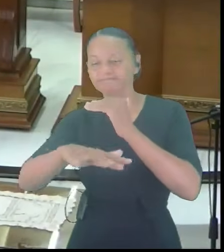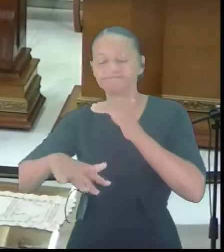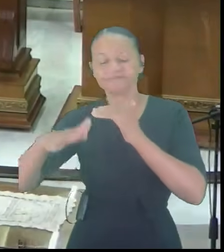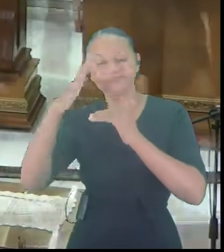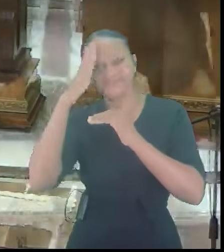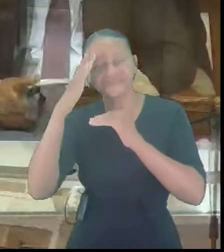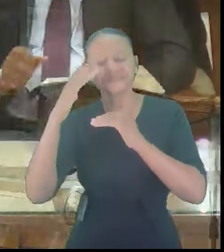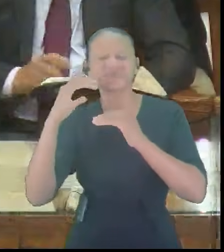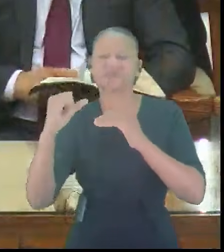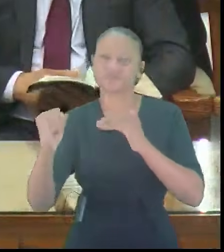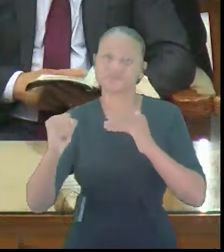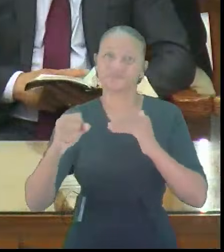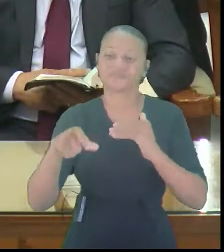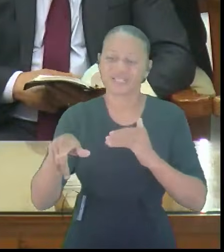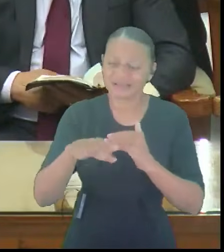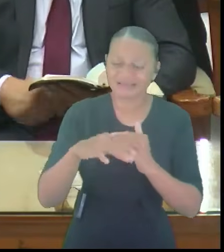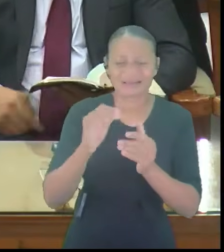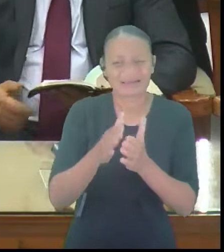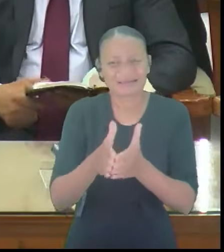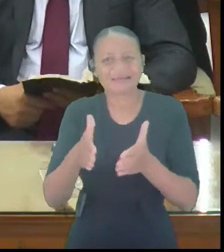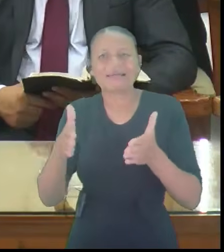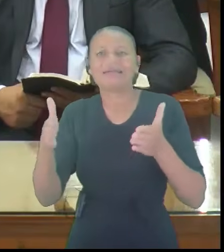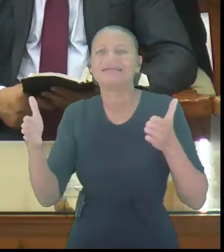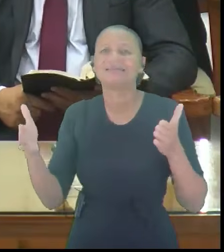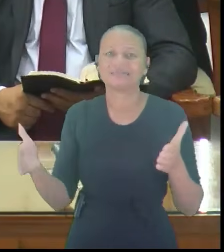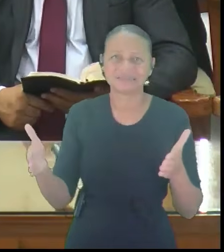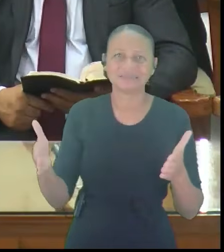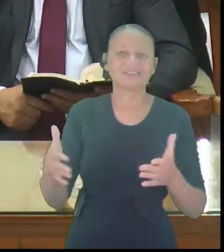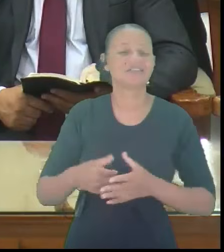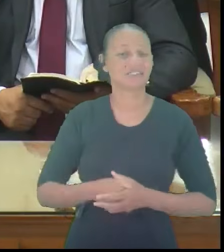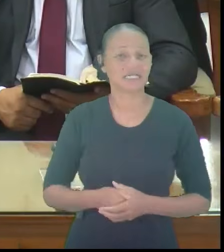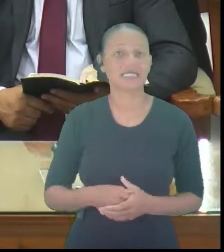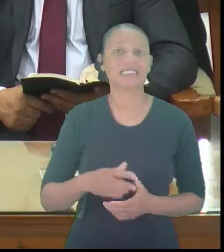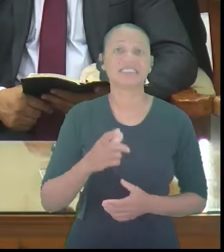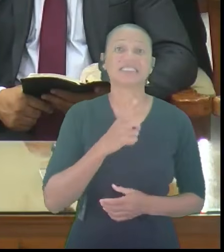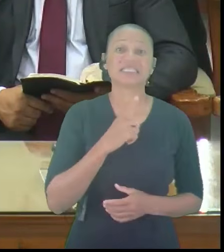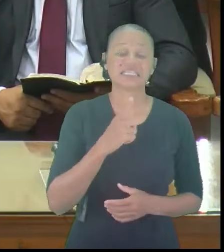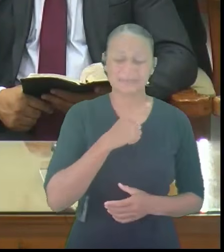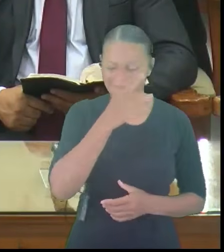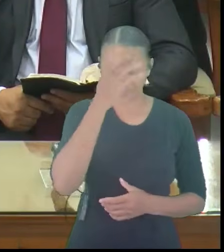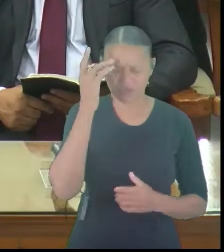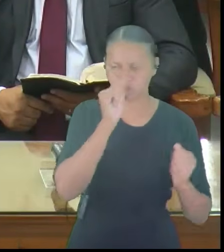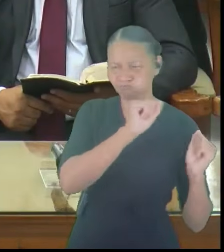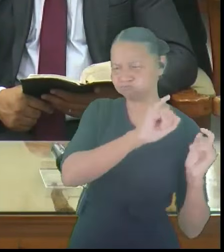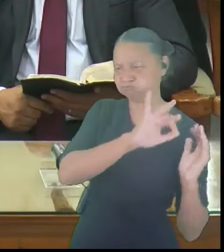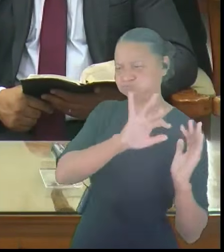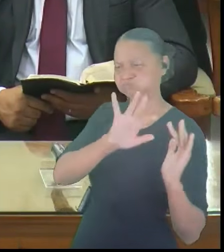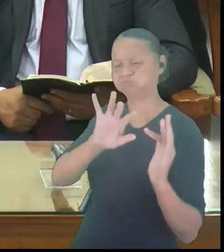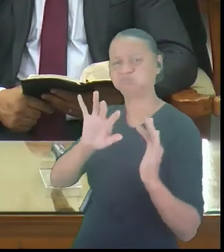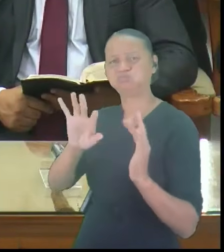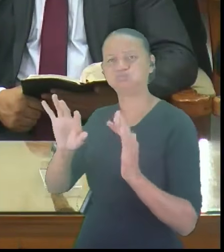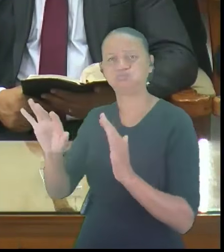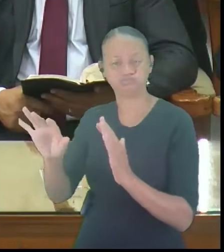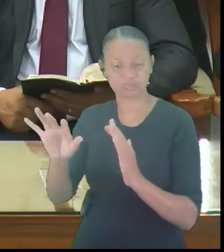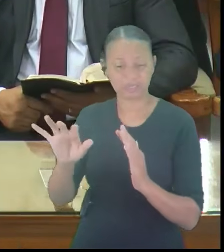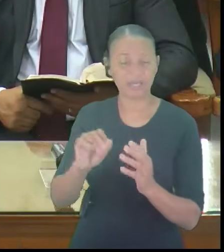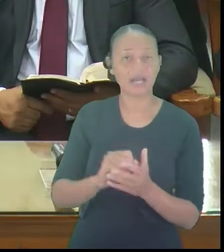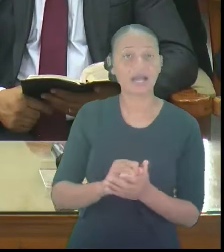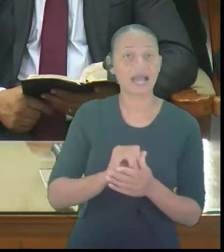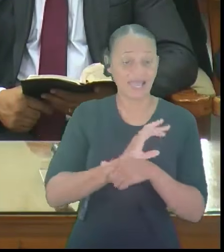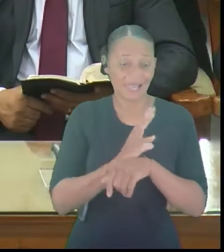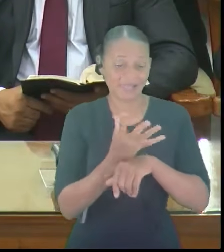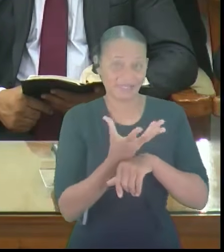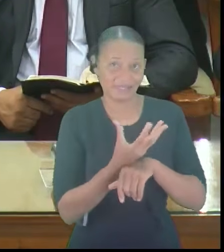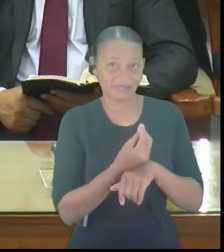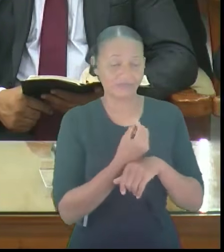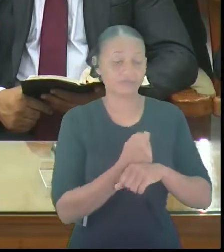amados, era um alpendre muito grande. Era um alpendre onde ficava muita gente. E a igreja se transferiu